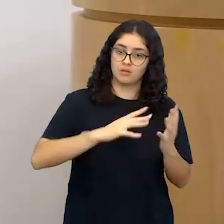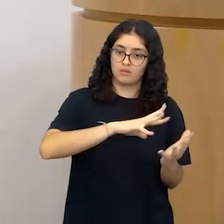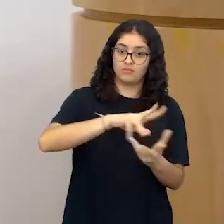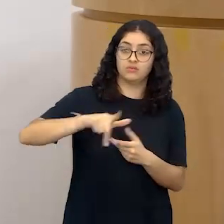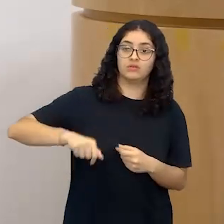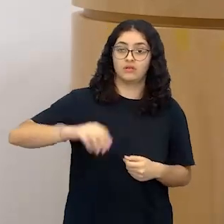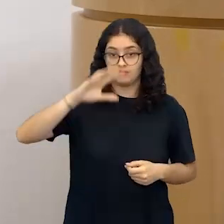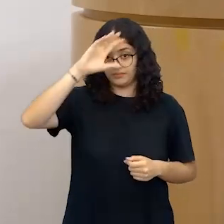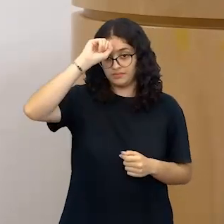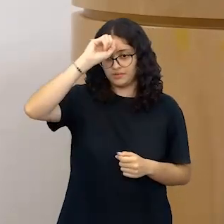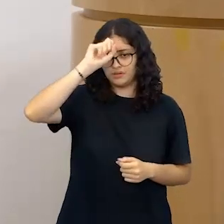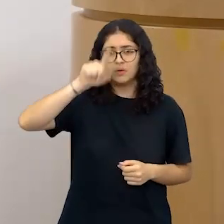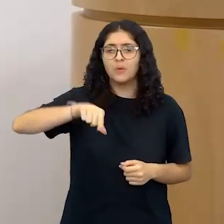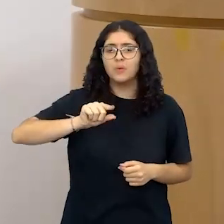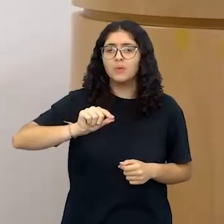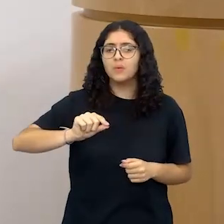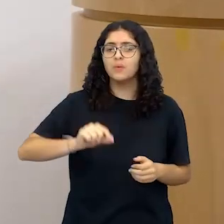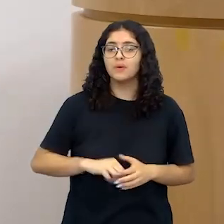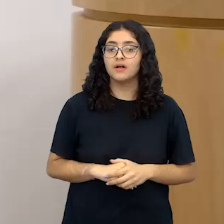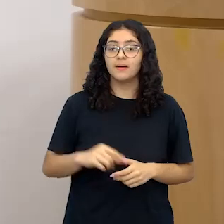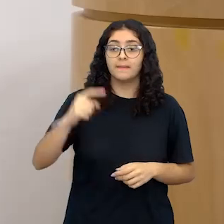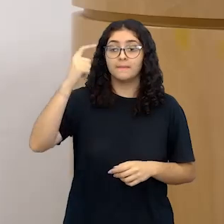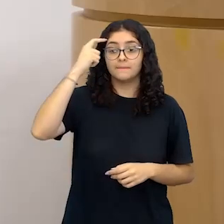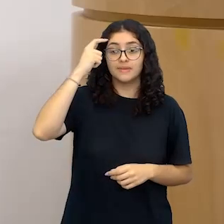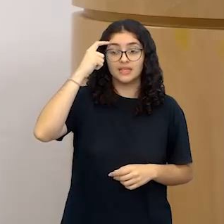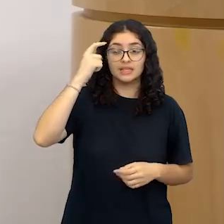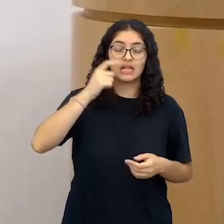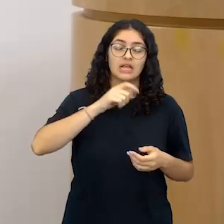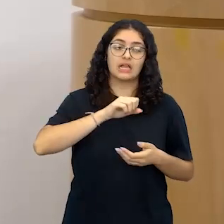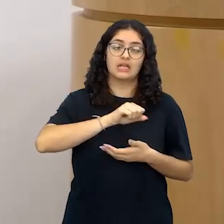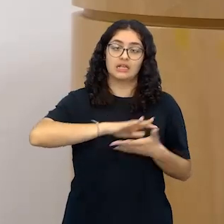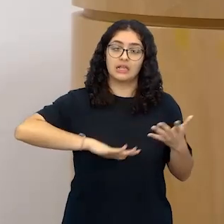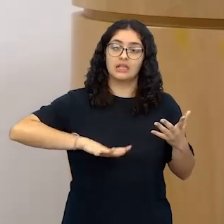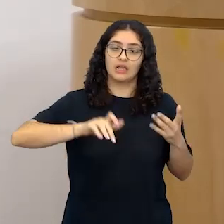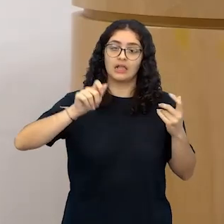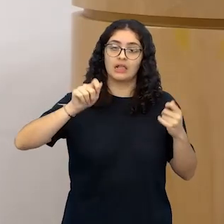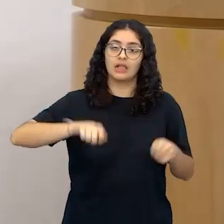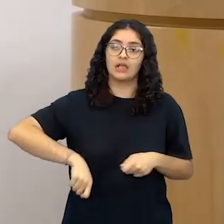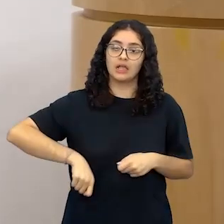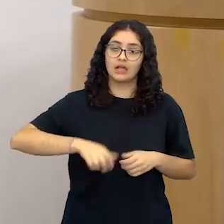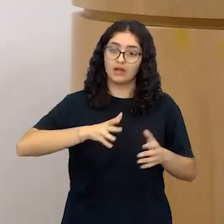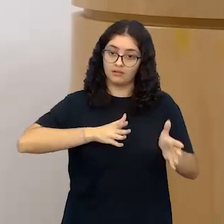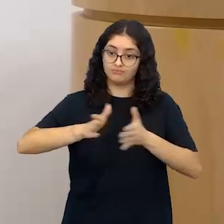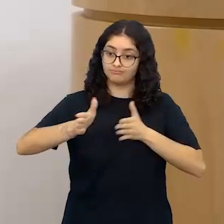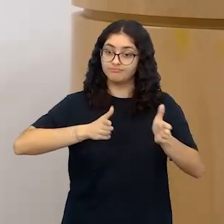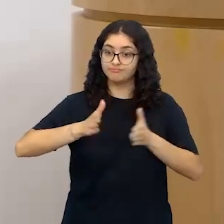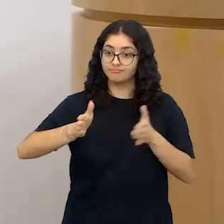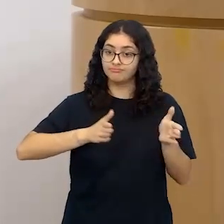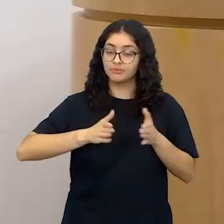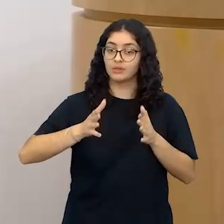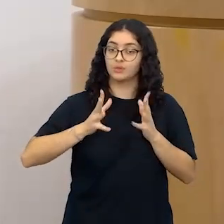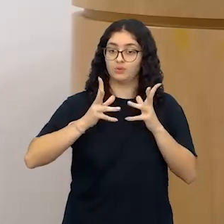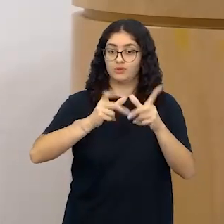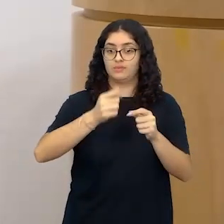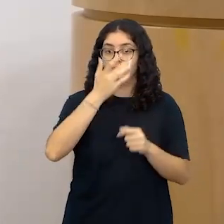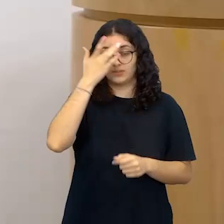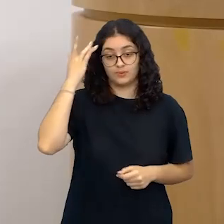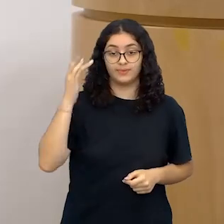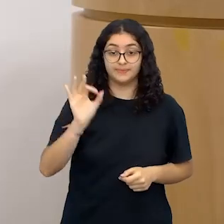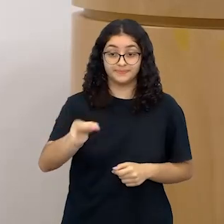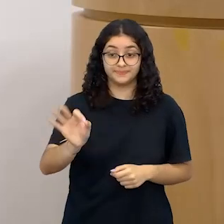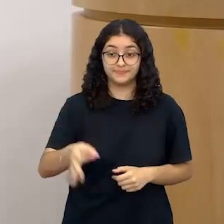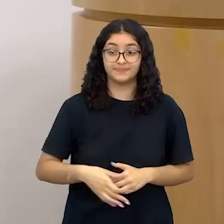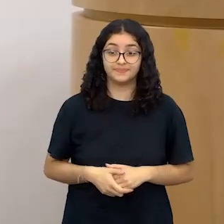aprendizagem, que é o quê? Pensar em atividades que consiga ser acessível a todos, tá